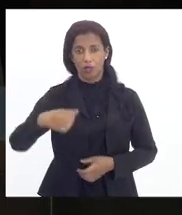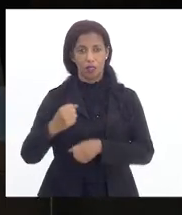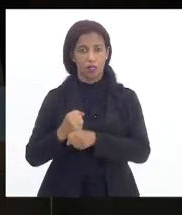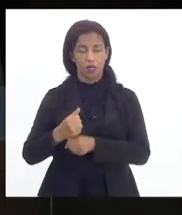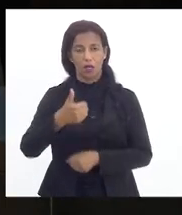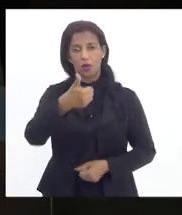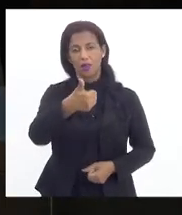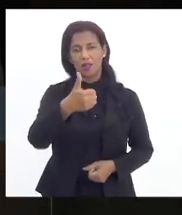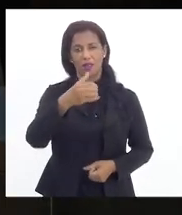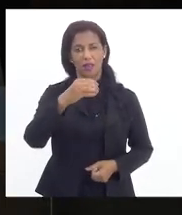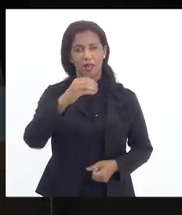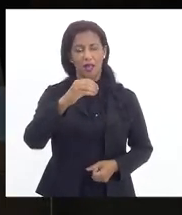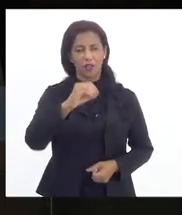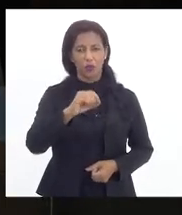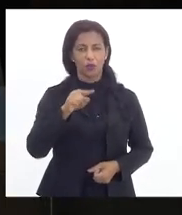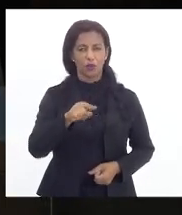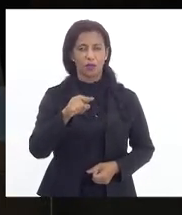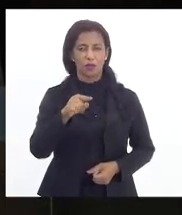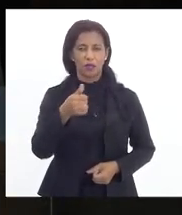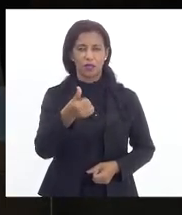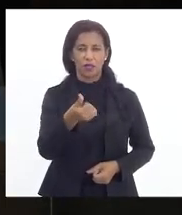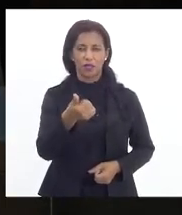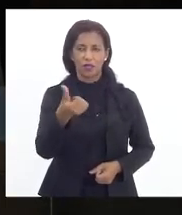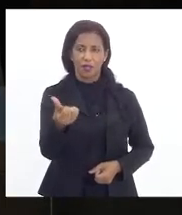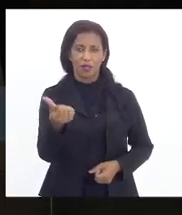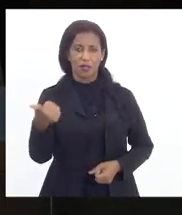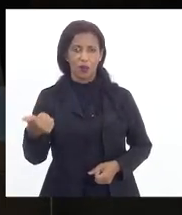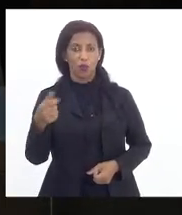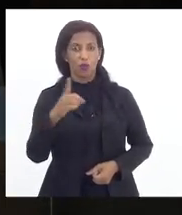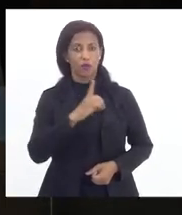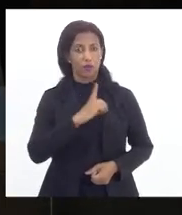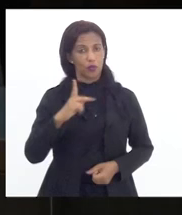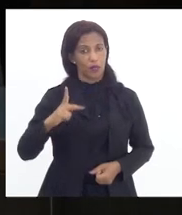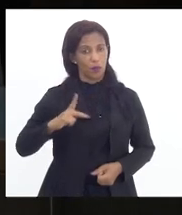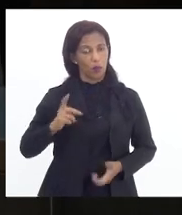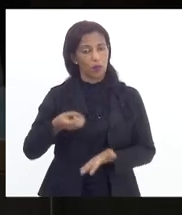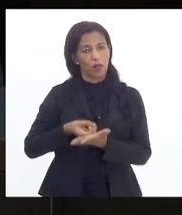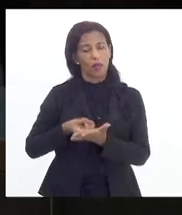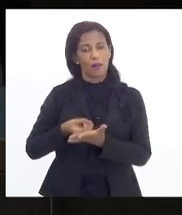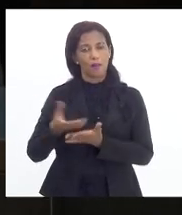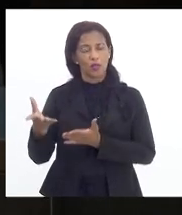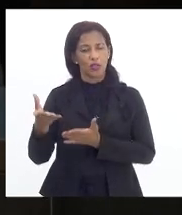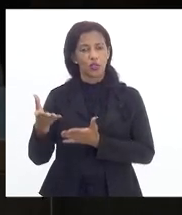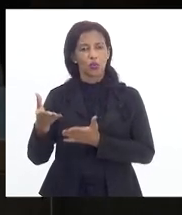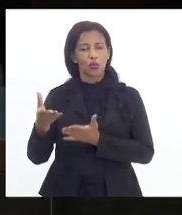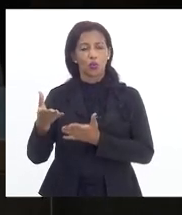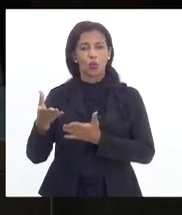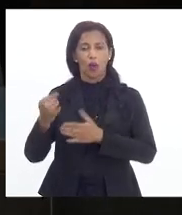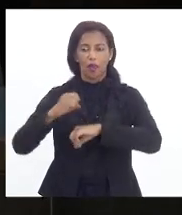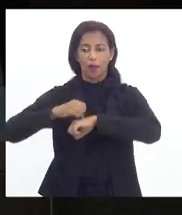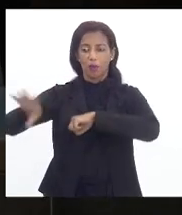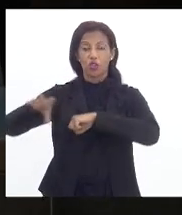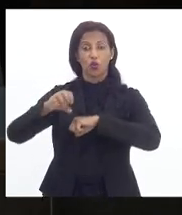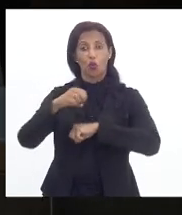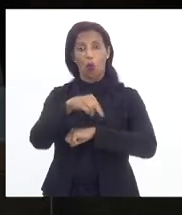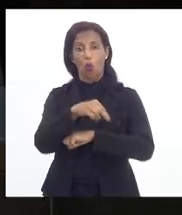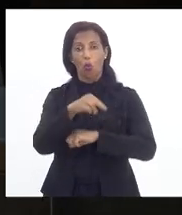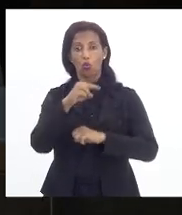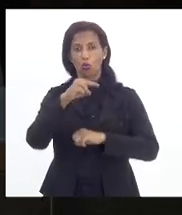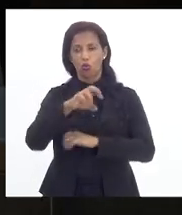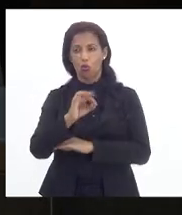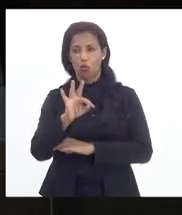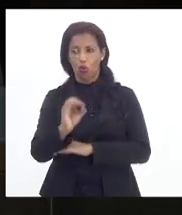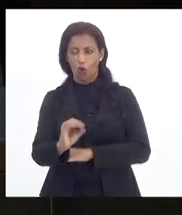10.681 Olá Kitty absorsor ia emitiu nota técnica sobre o Decreto por entender que o